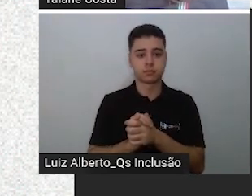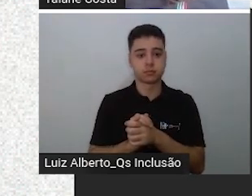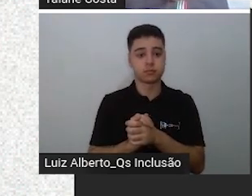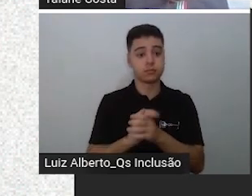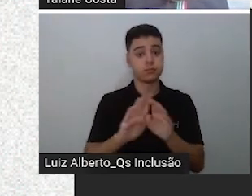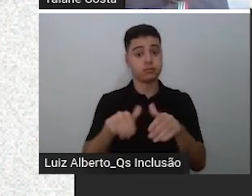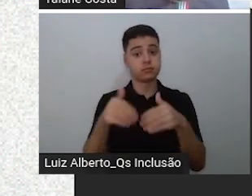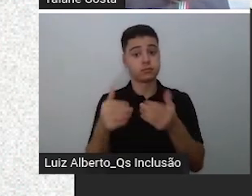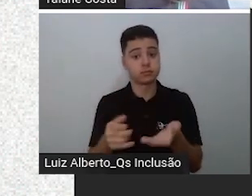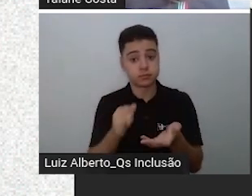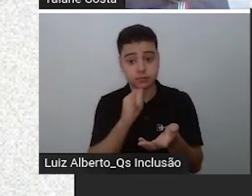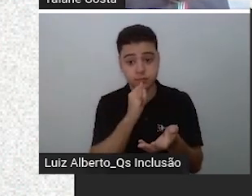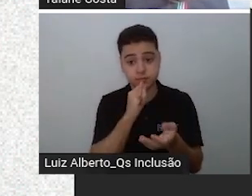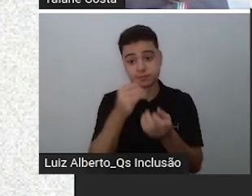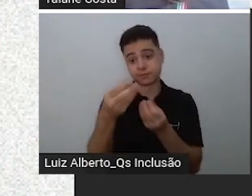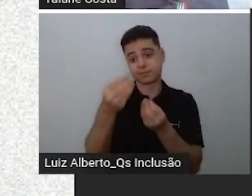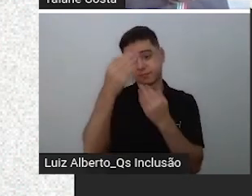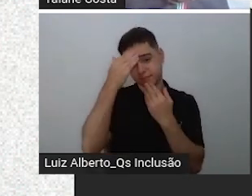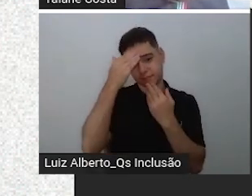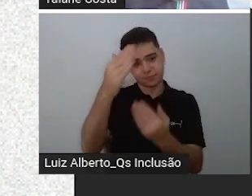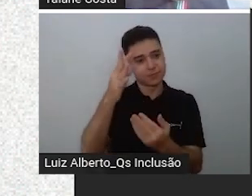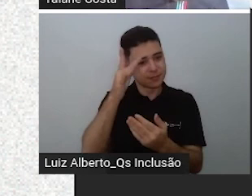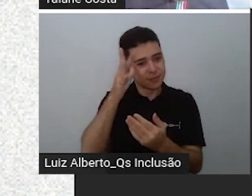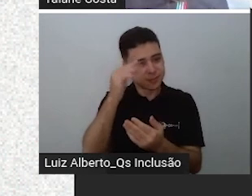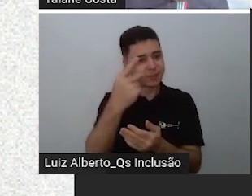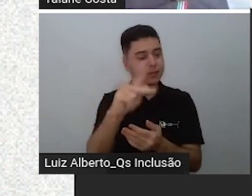E muito obrigada pela sua audiência.